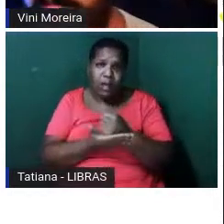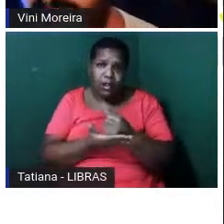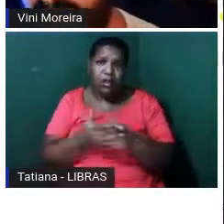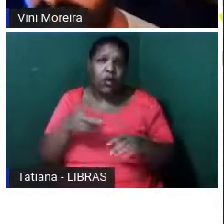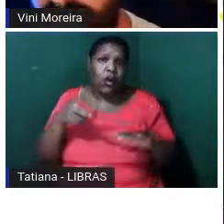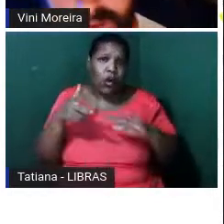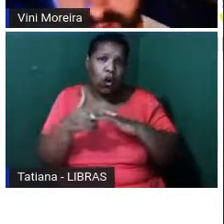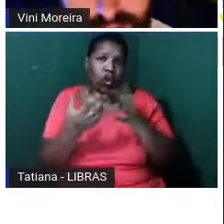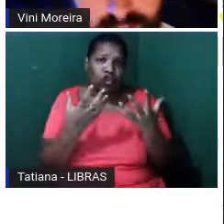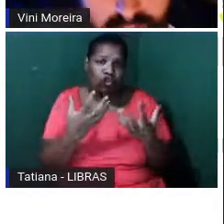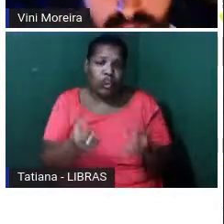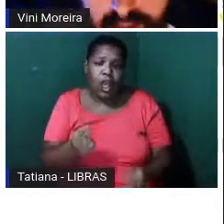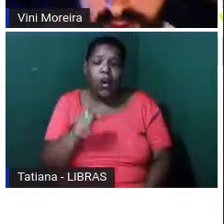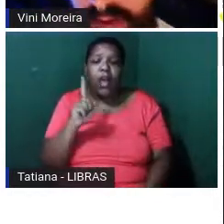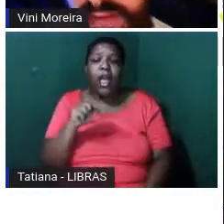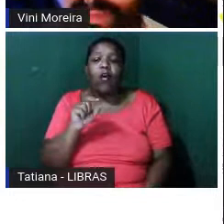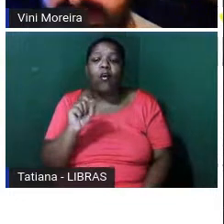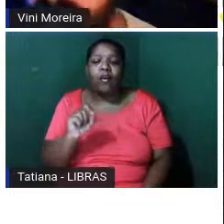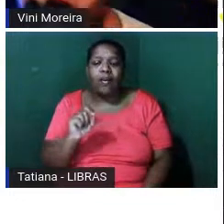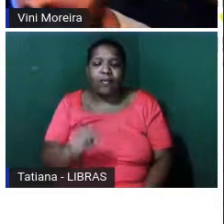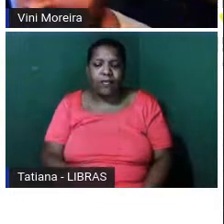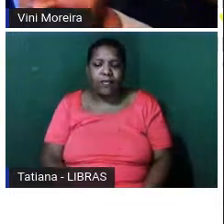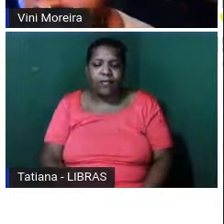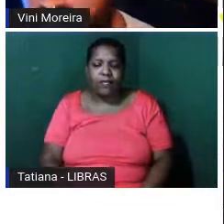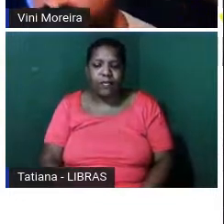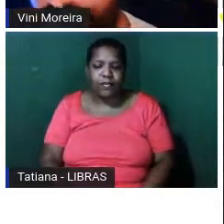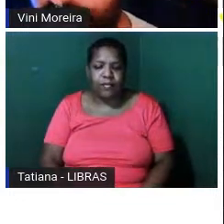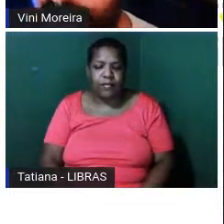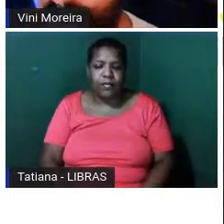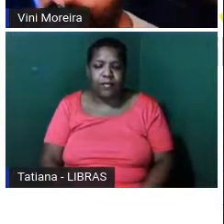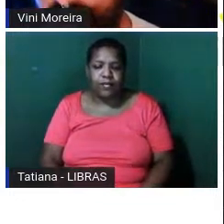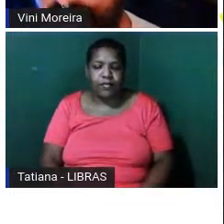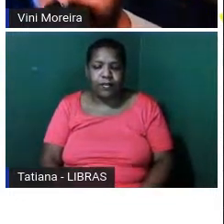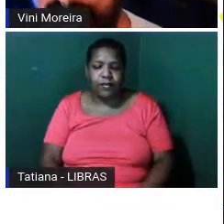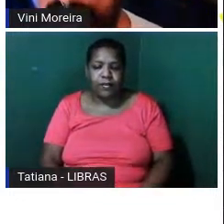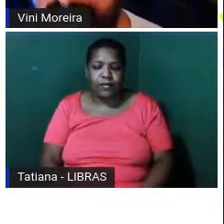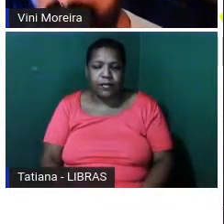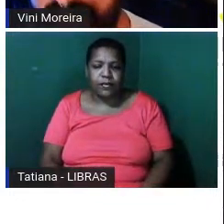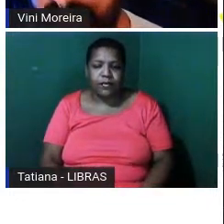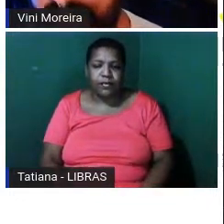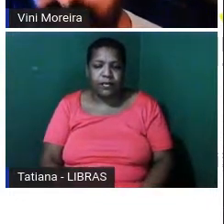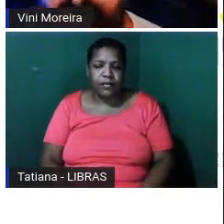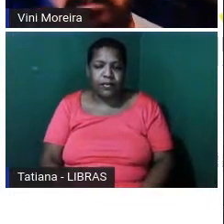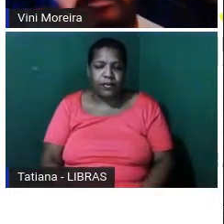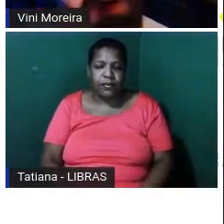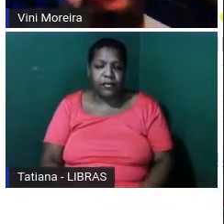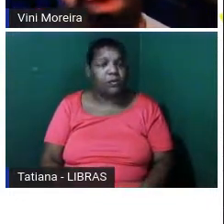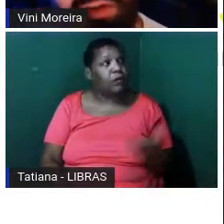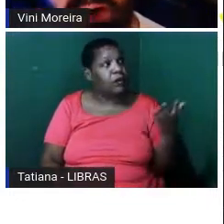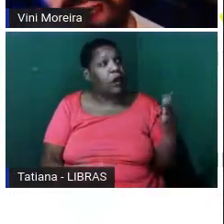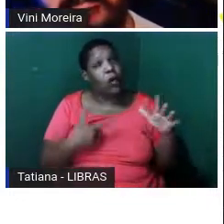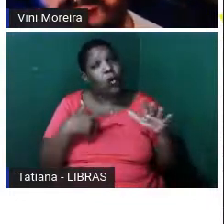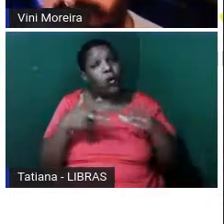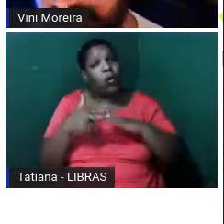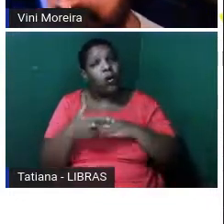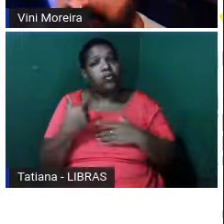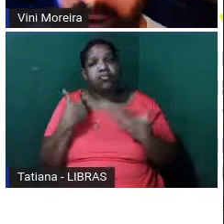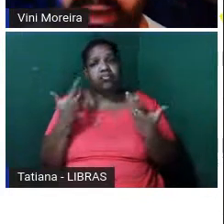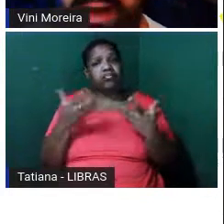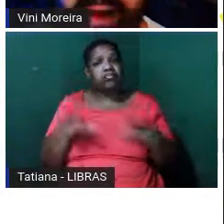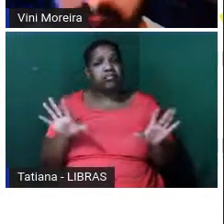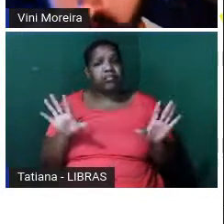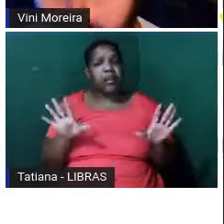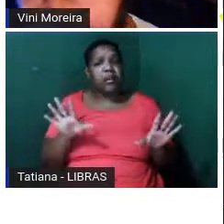que vai ser o seguinte tô fazendo como não só me perdoe olho seria a gente cortar o cliente não quer